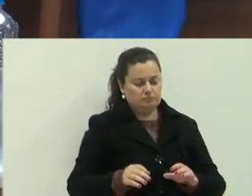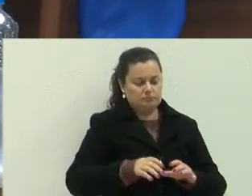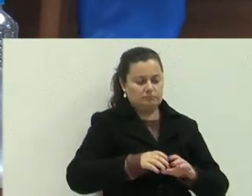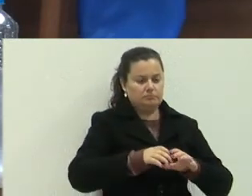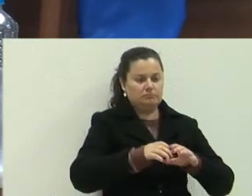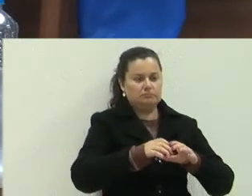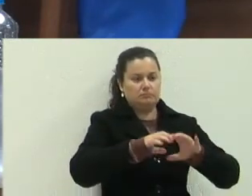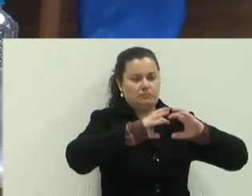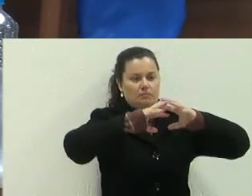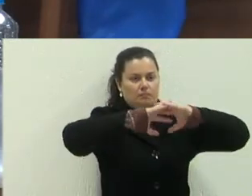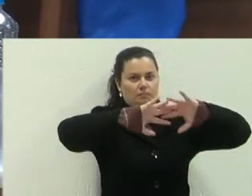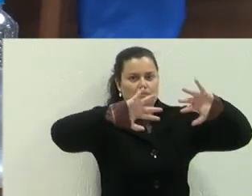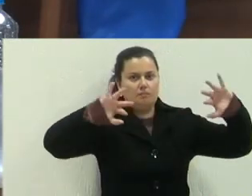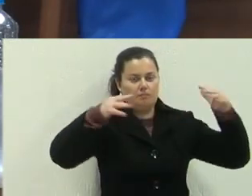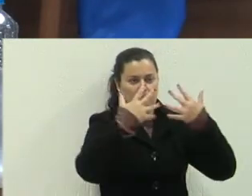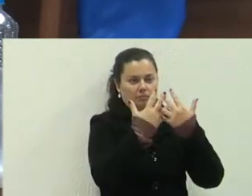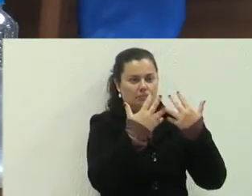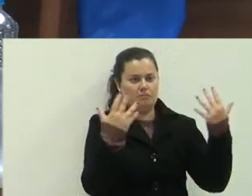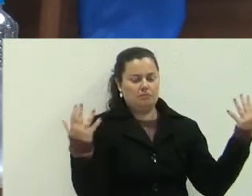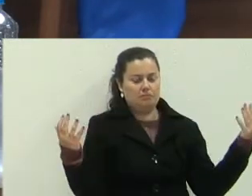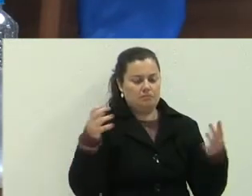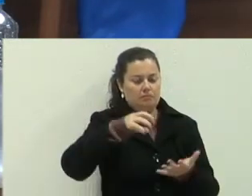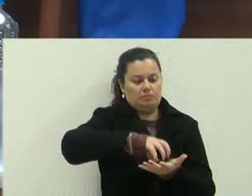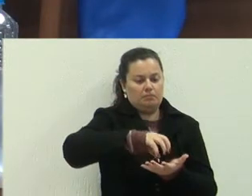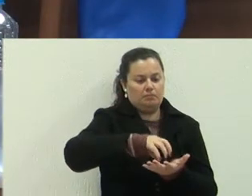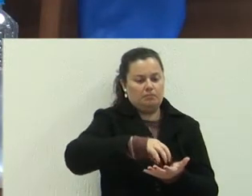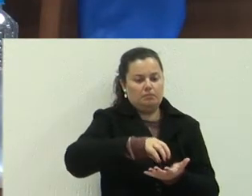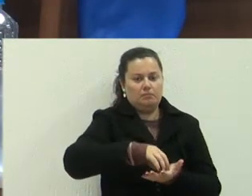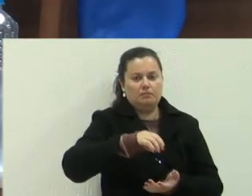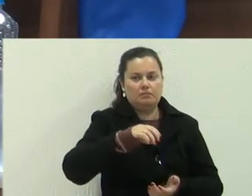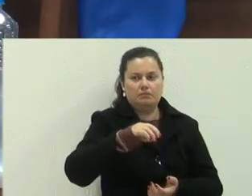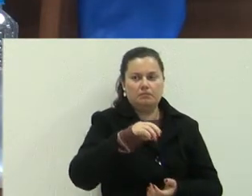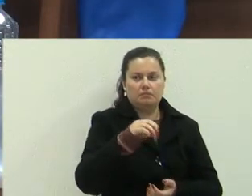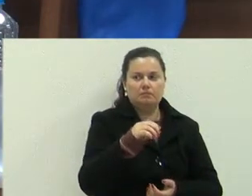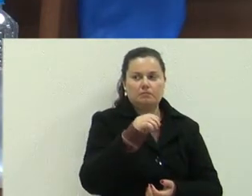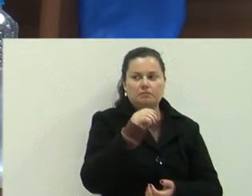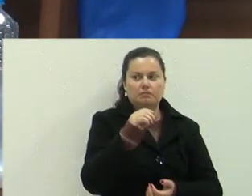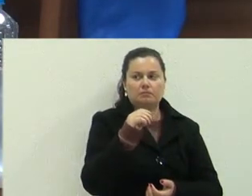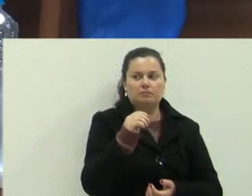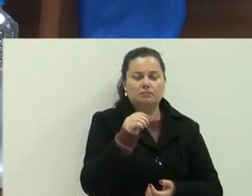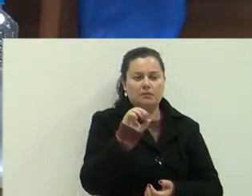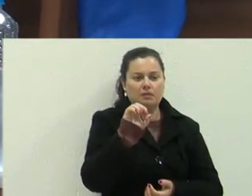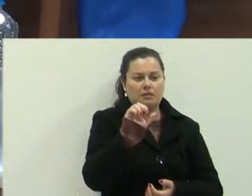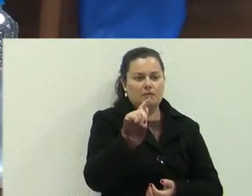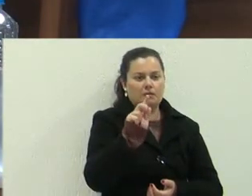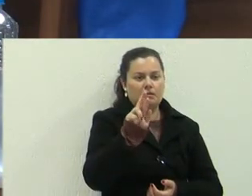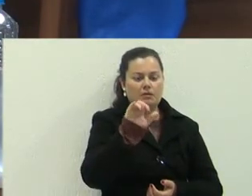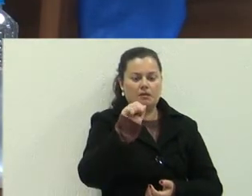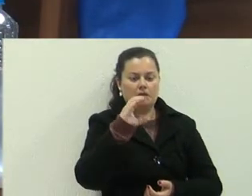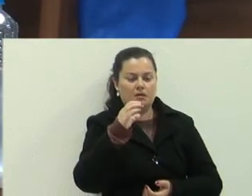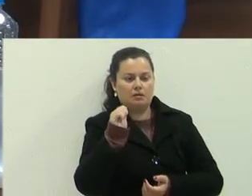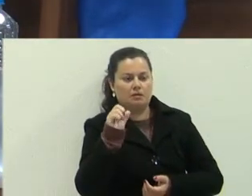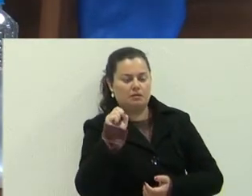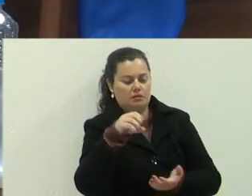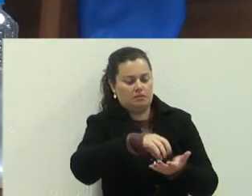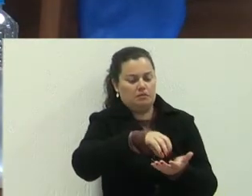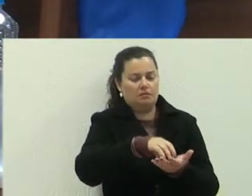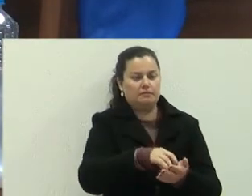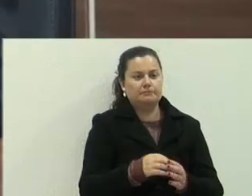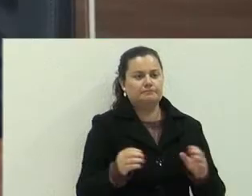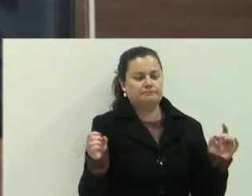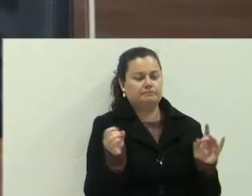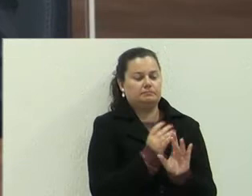quadra do Céu das Artes no bairro Nossa Senhora das Graças. Seriam essas as indicações do presidente Lúcio